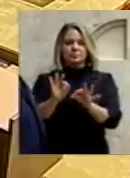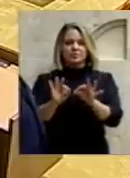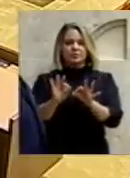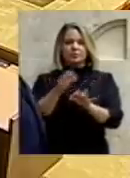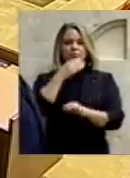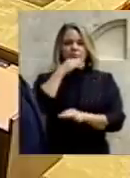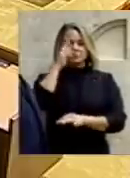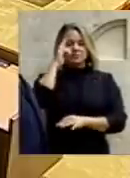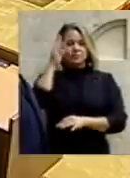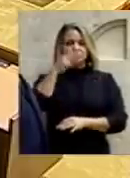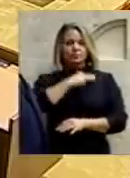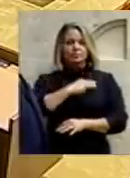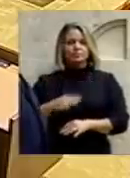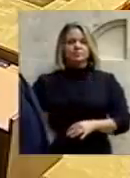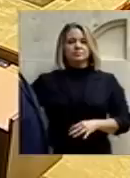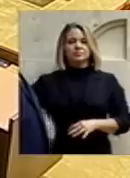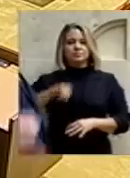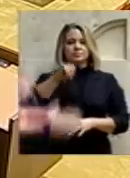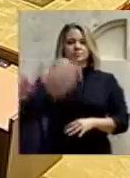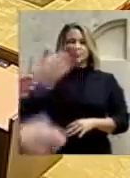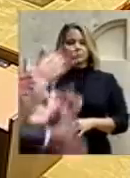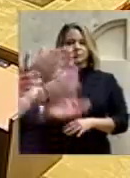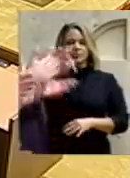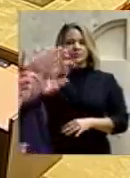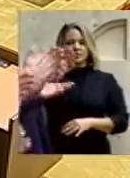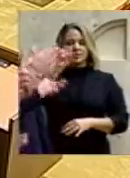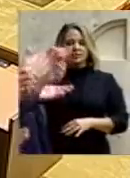eminente ministro, senhor Joaquim Barbosa.